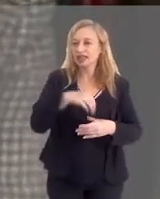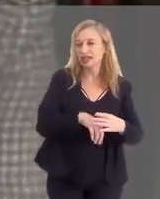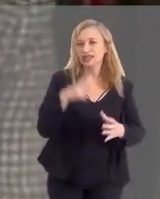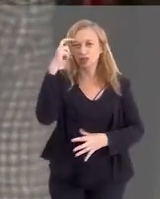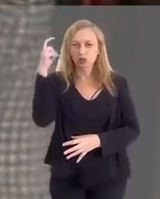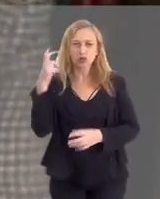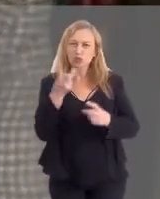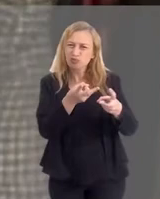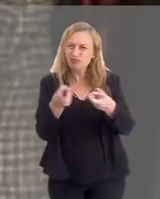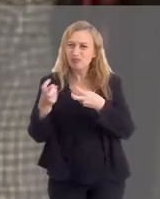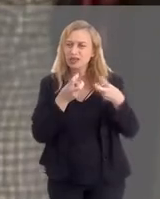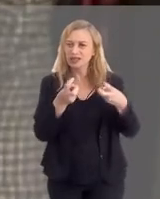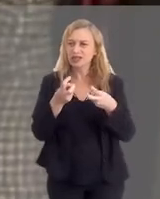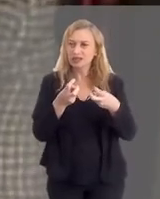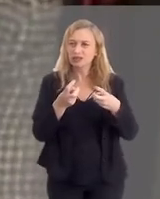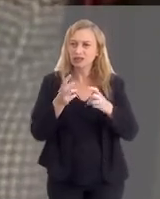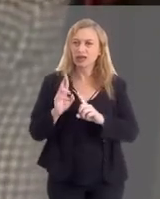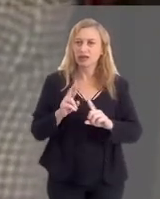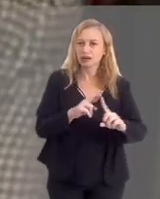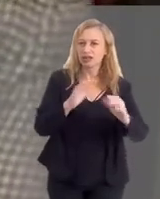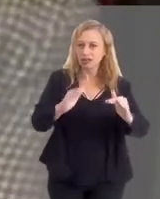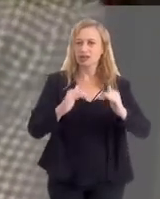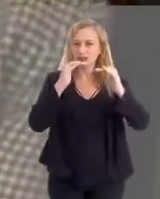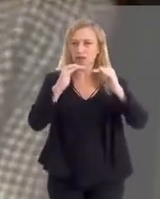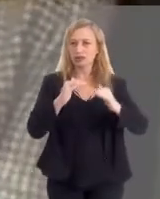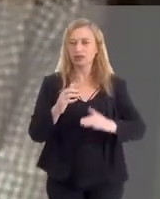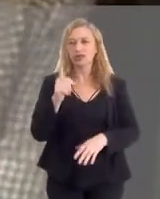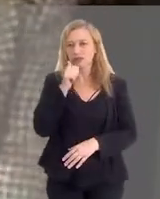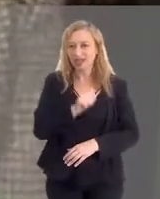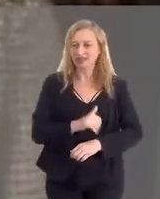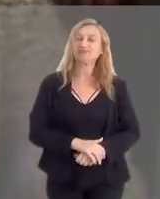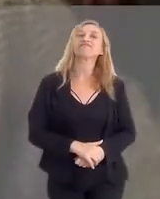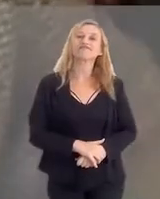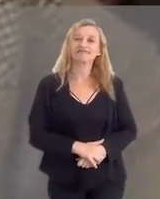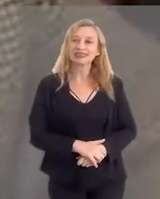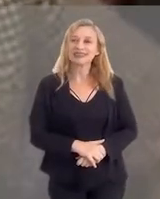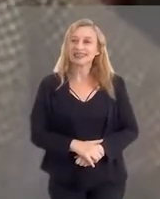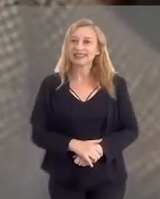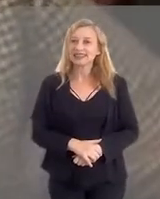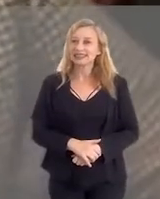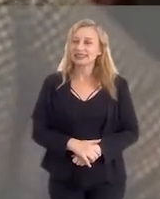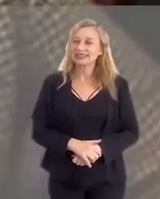aí, dentro dessa cultura, eu começo a perceber uma subrepresentação das mulheres.